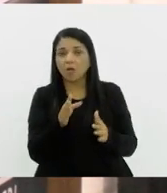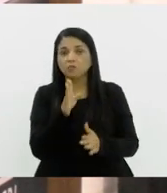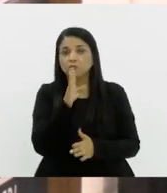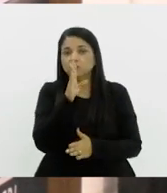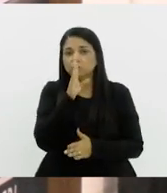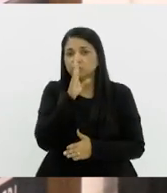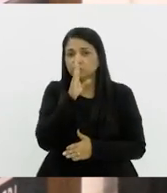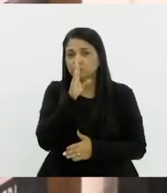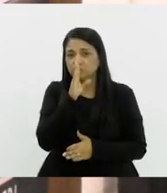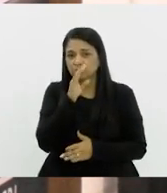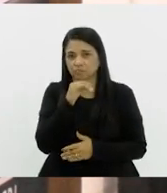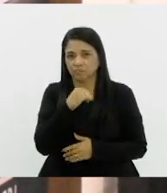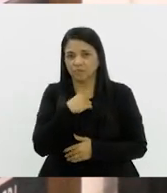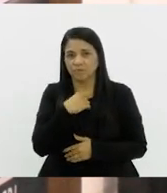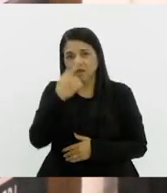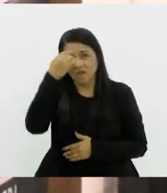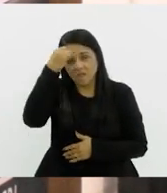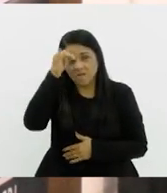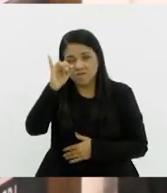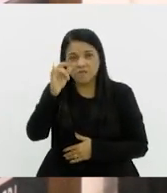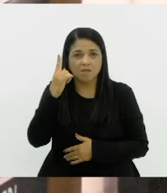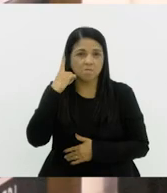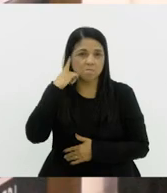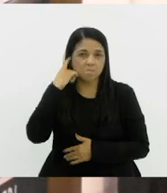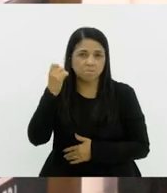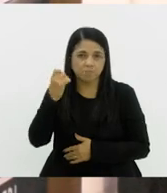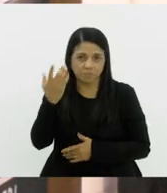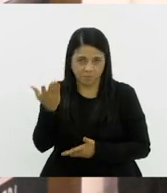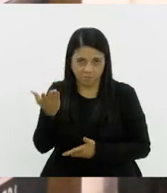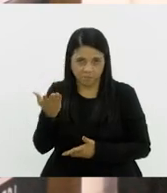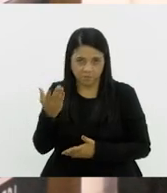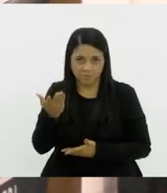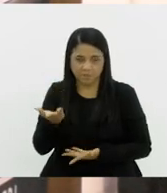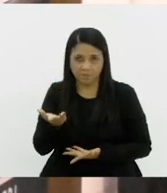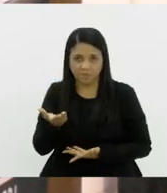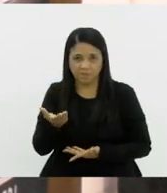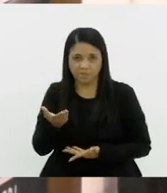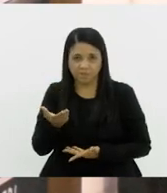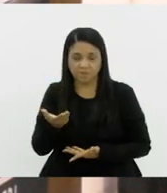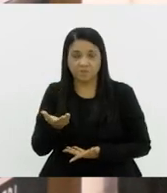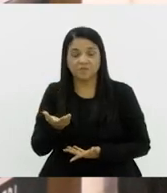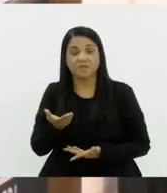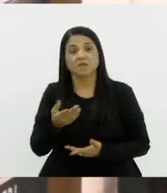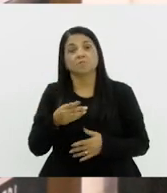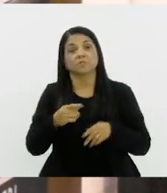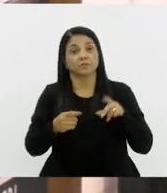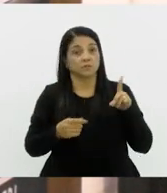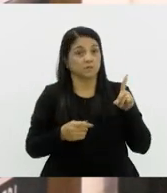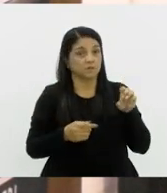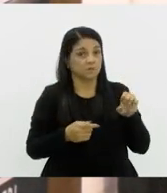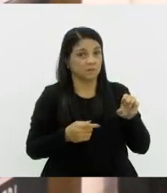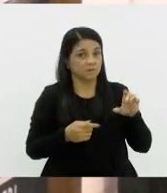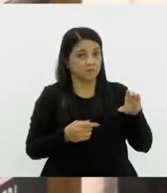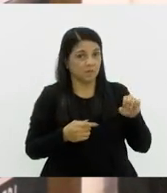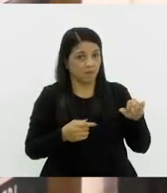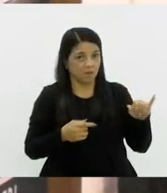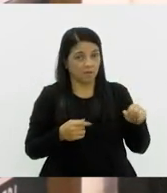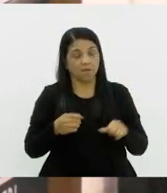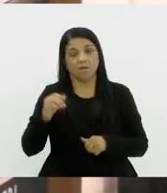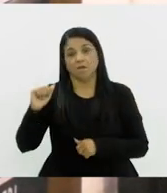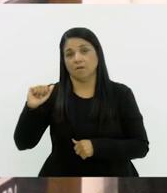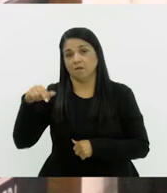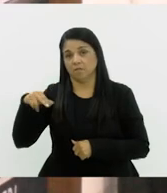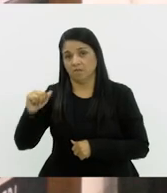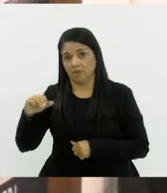respeito para evitar a poluição sonora. Isso para o DCEA e isso para a ANAC. E a gente tem que pensar que a gente está em 2024.